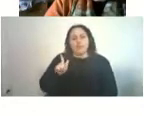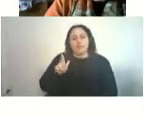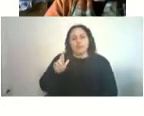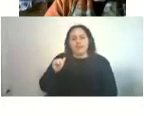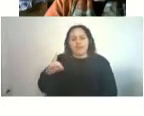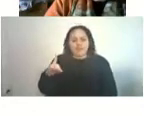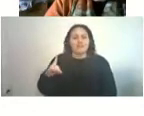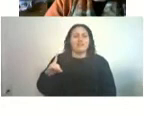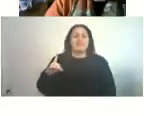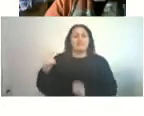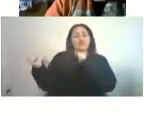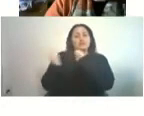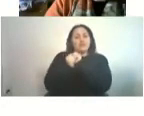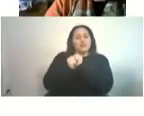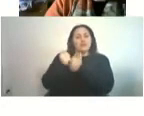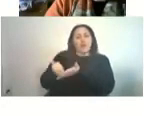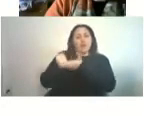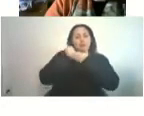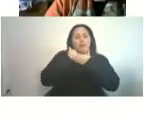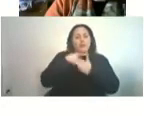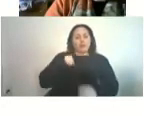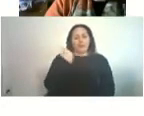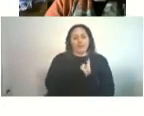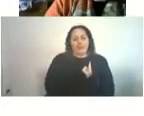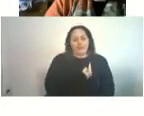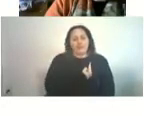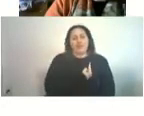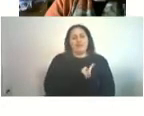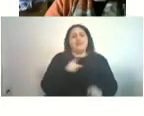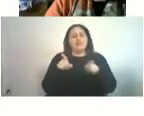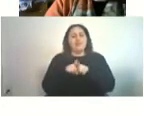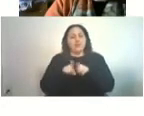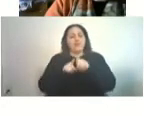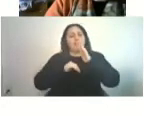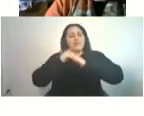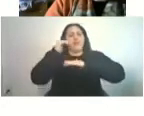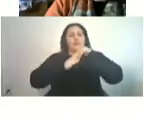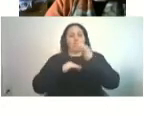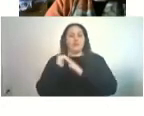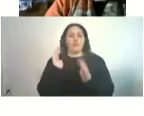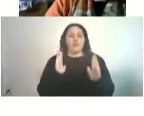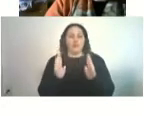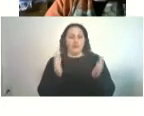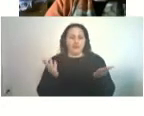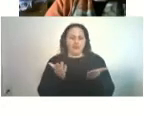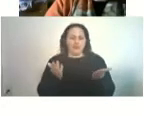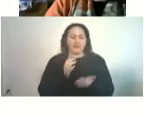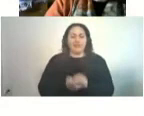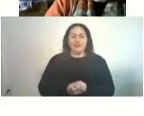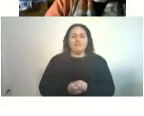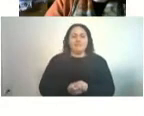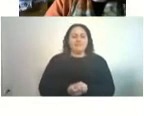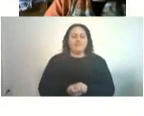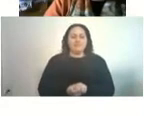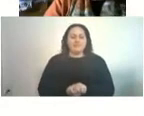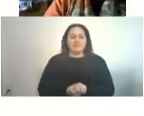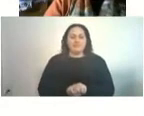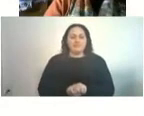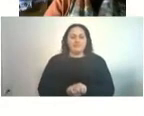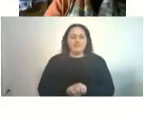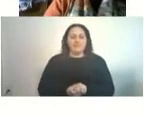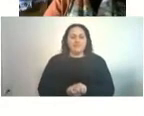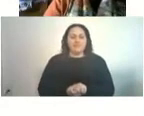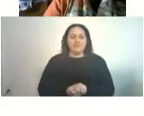conosco, fazendo tudo isso junto e construindo esse momento, né? Então, antes da